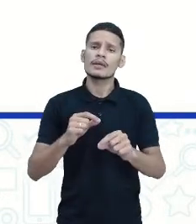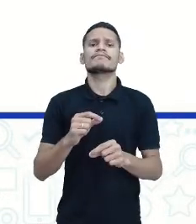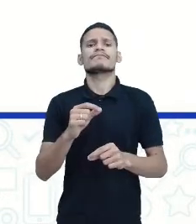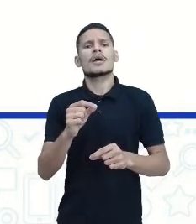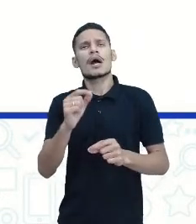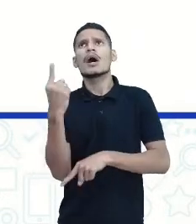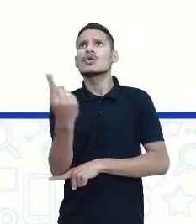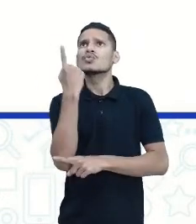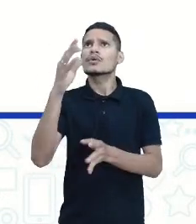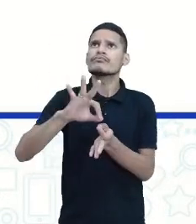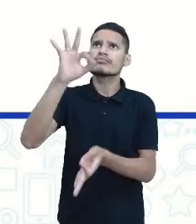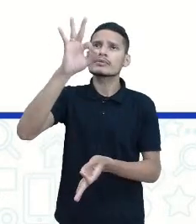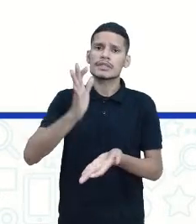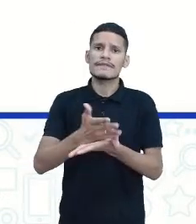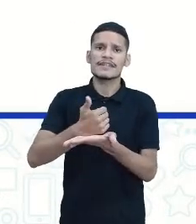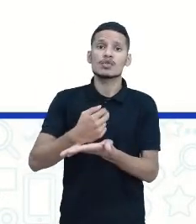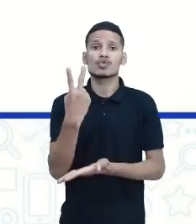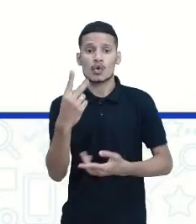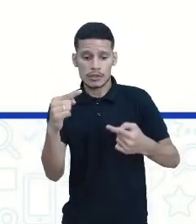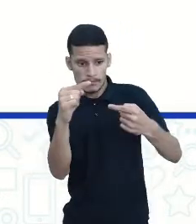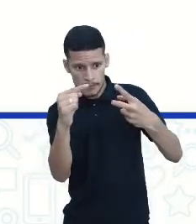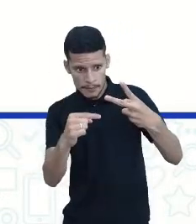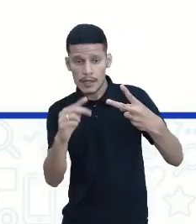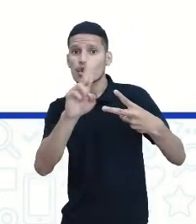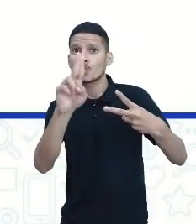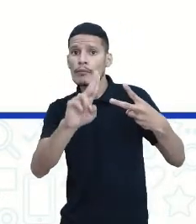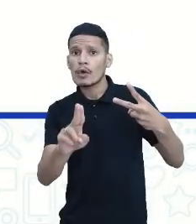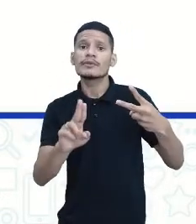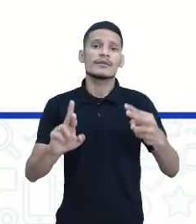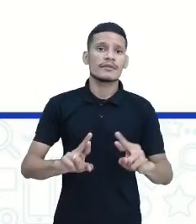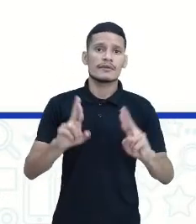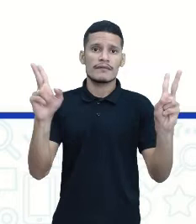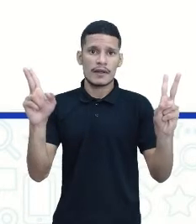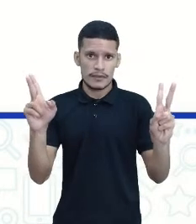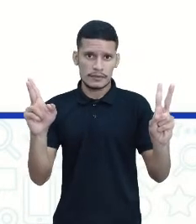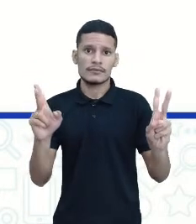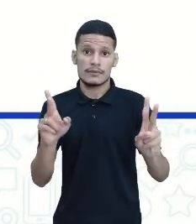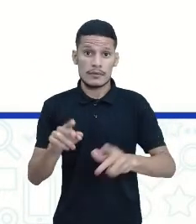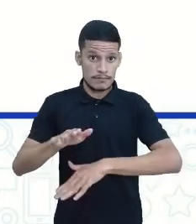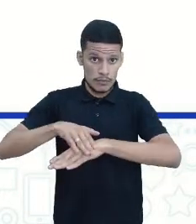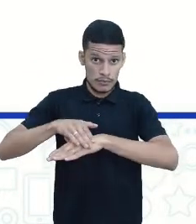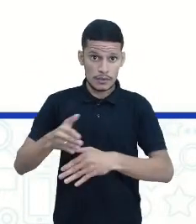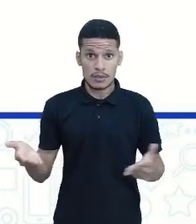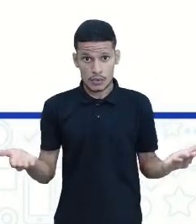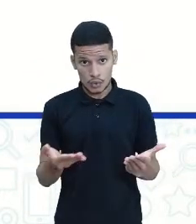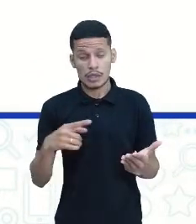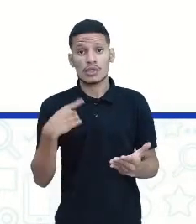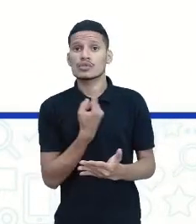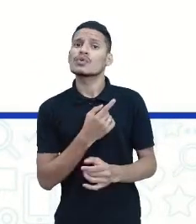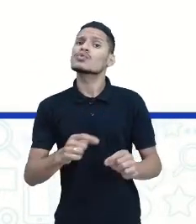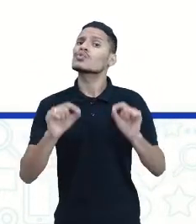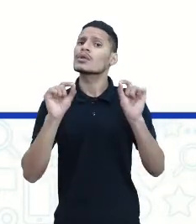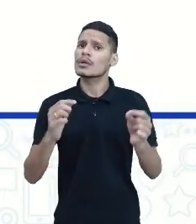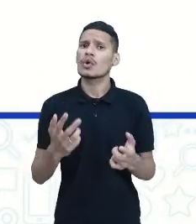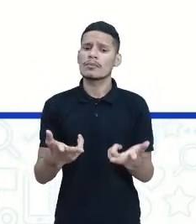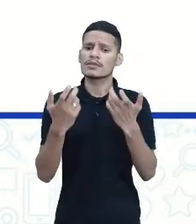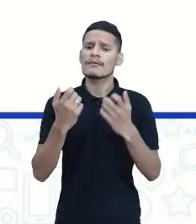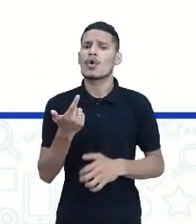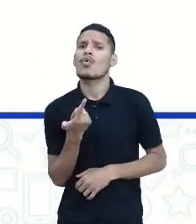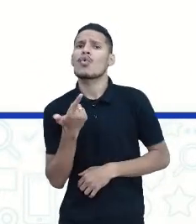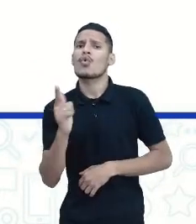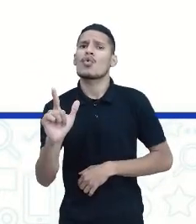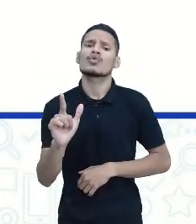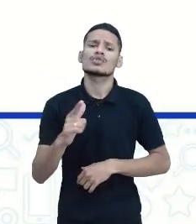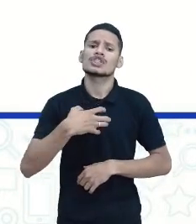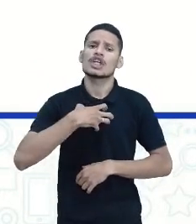2 outros segmentos que receberam nomes diferentes. Para essas situações, a gente está vendo aí outras fórmulas,